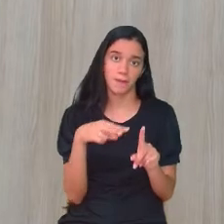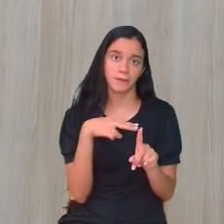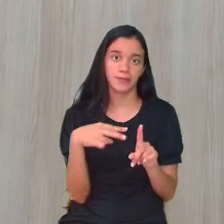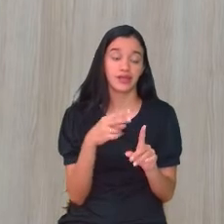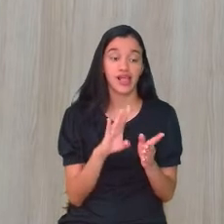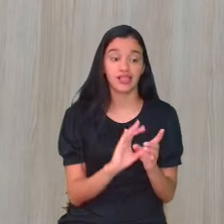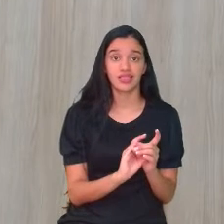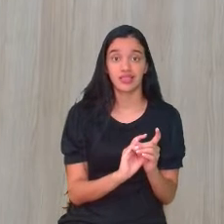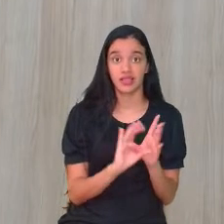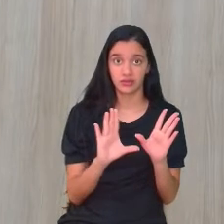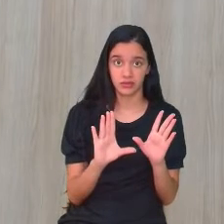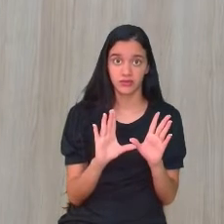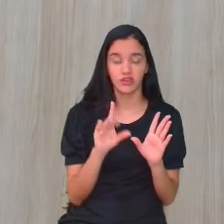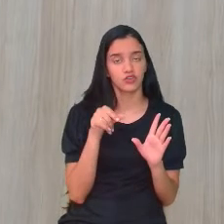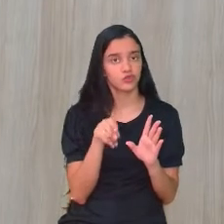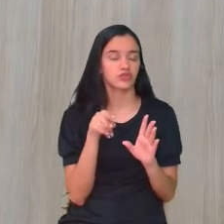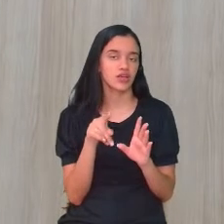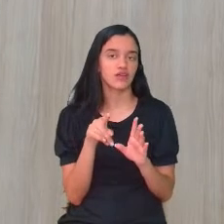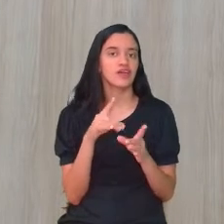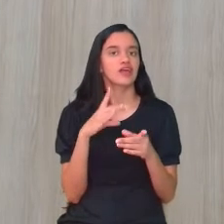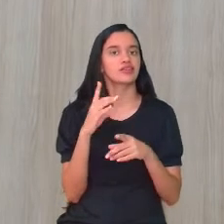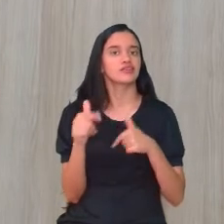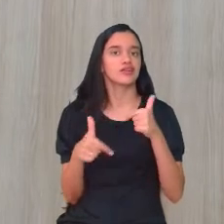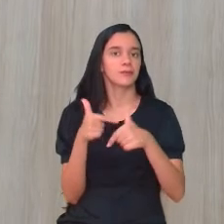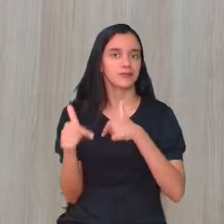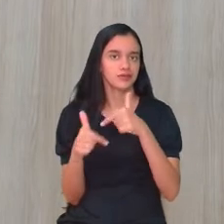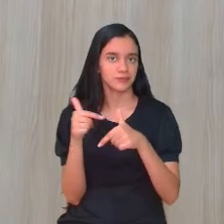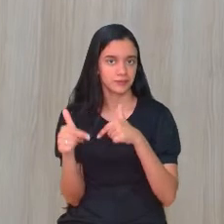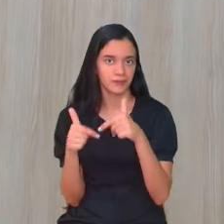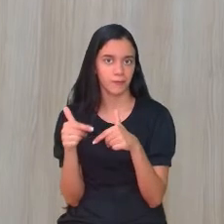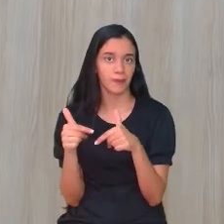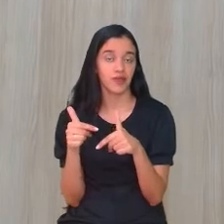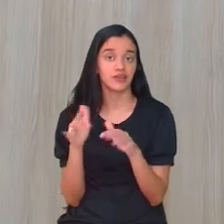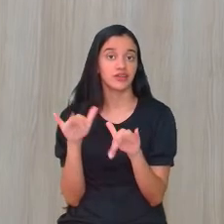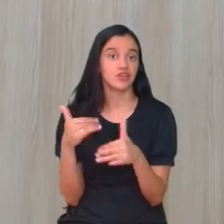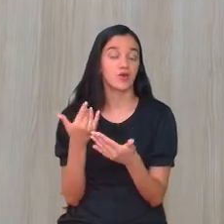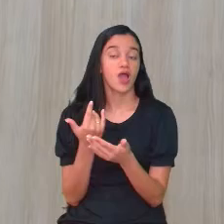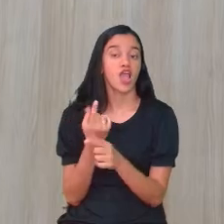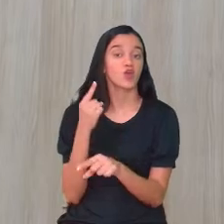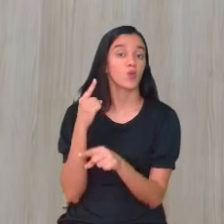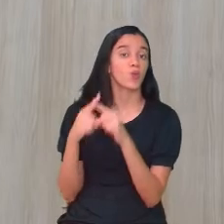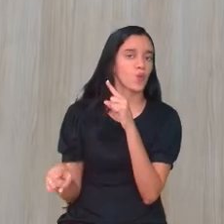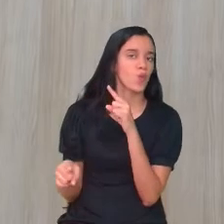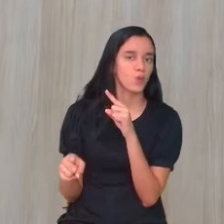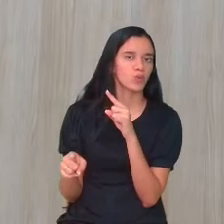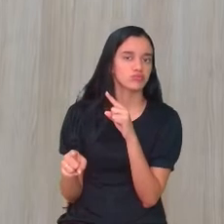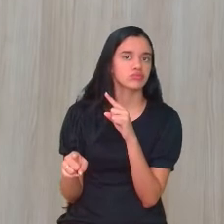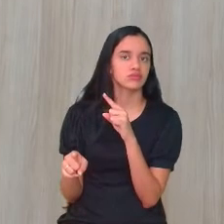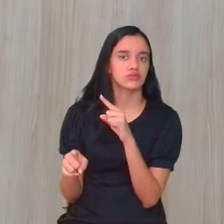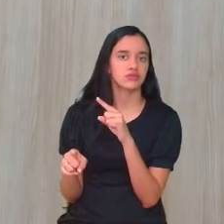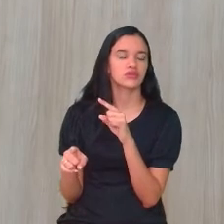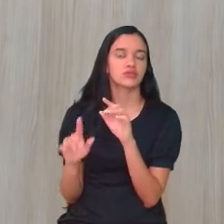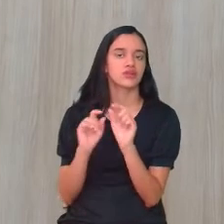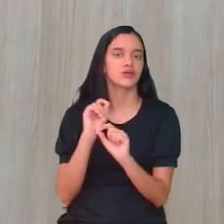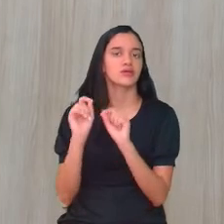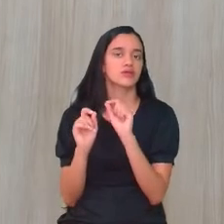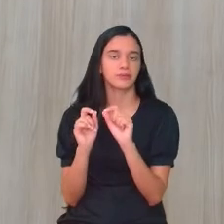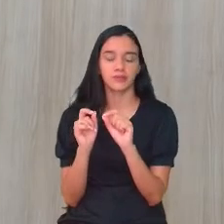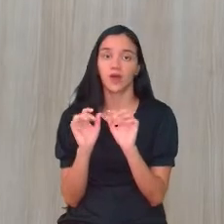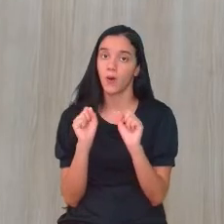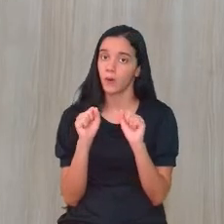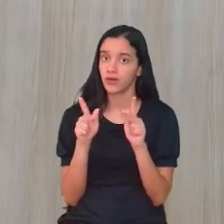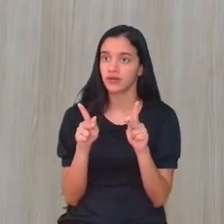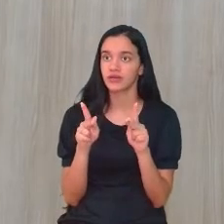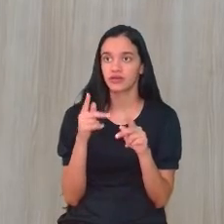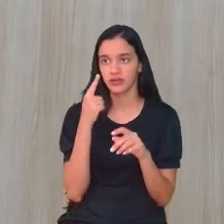da democracia, você vai trabalhar dentro da perspectiva de imposição da autoridade por meio do uso da força,